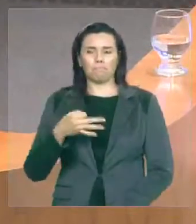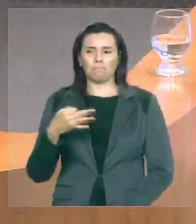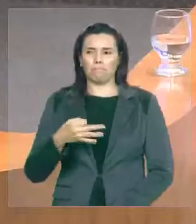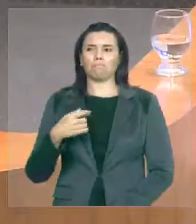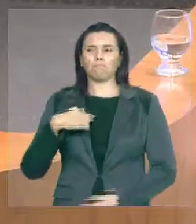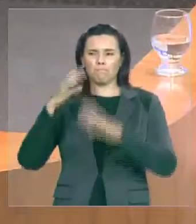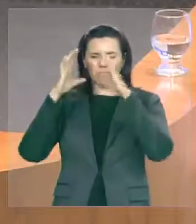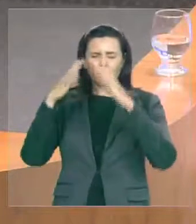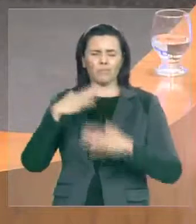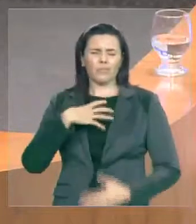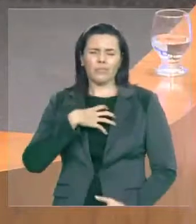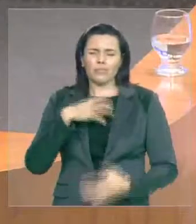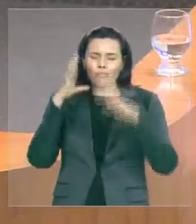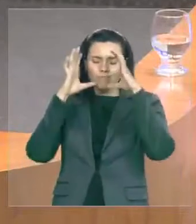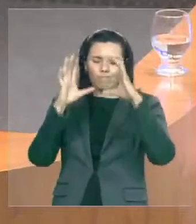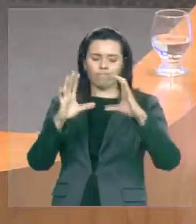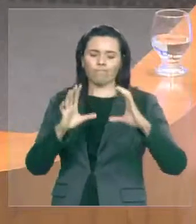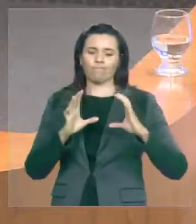muito.